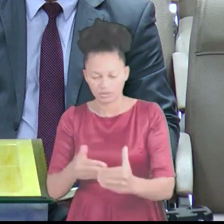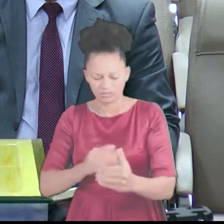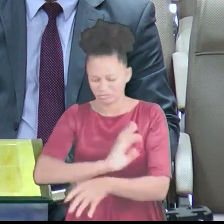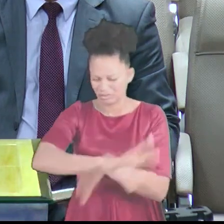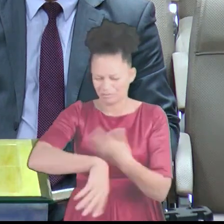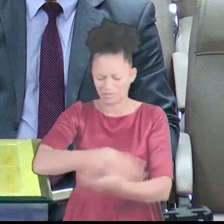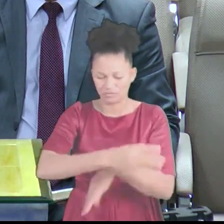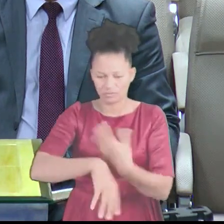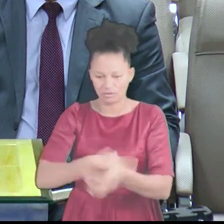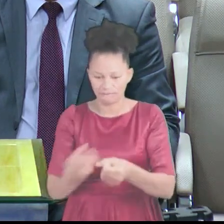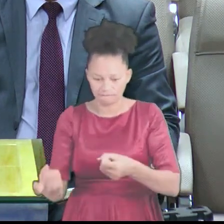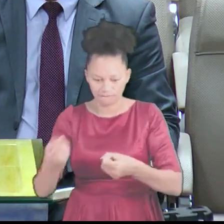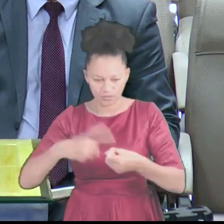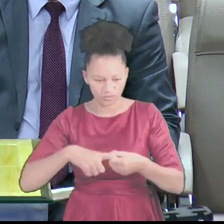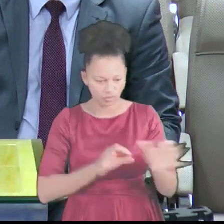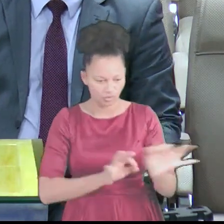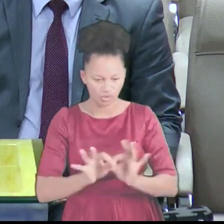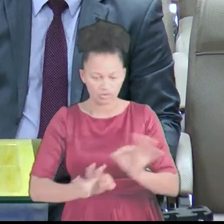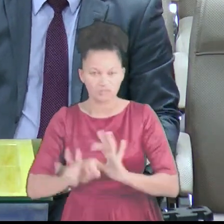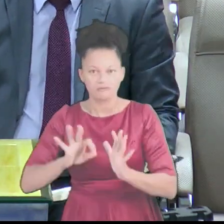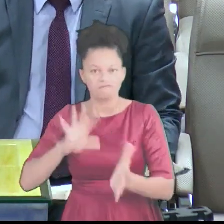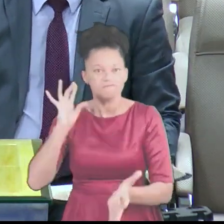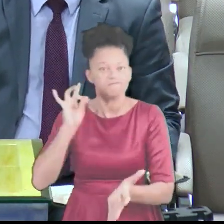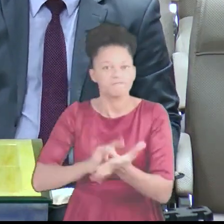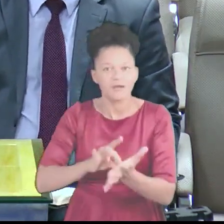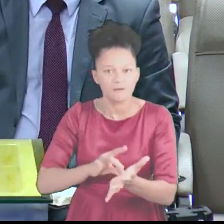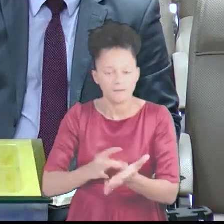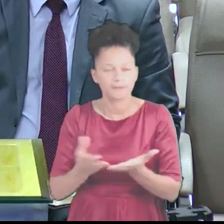ao seu lugar original.